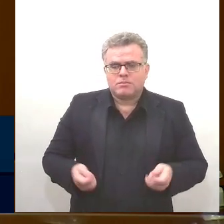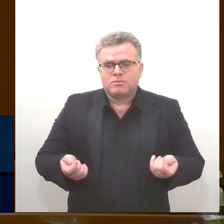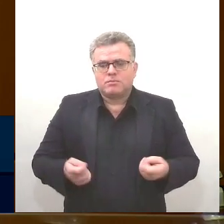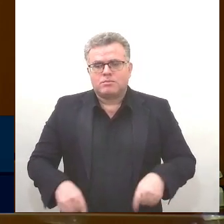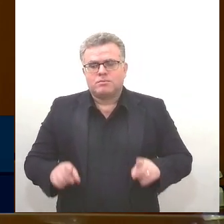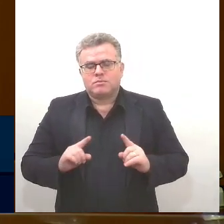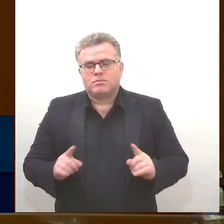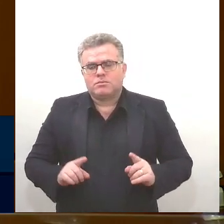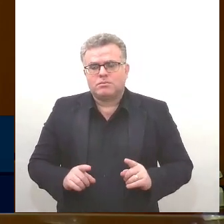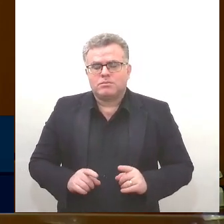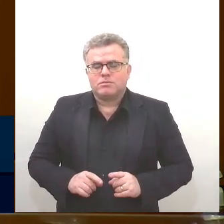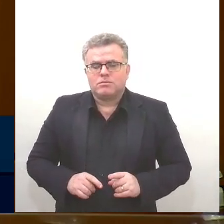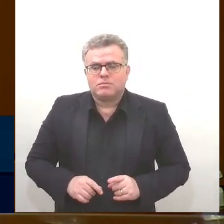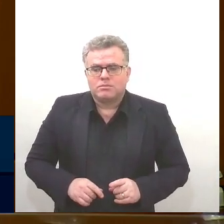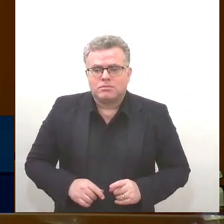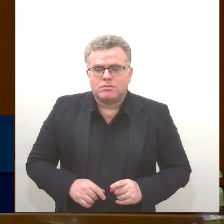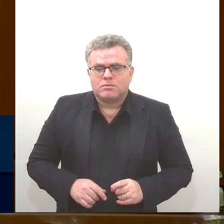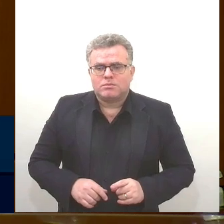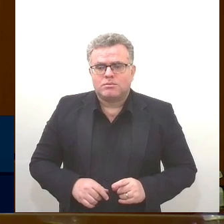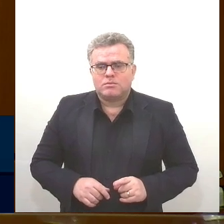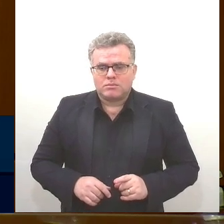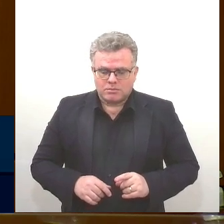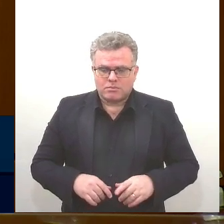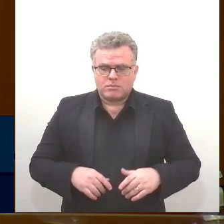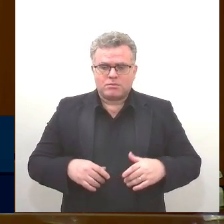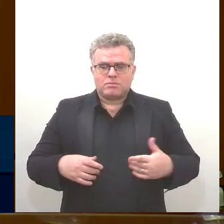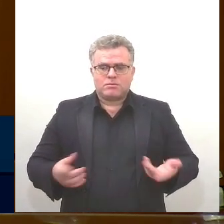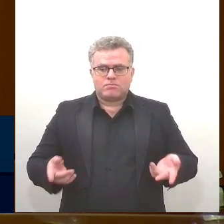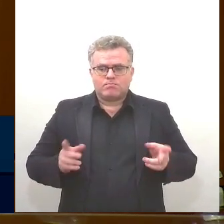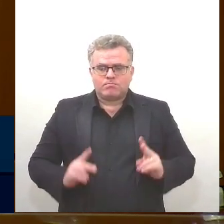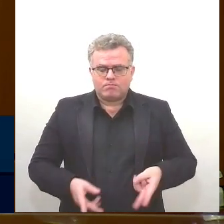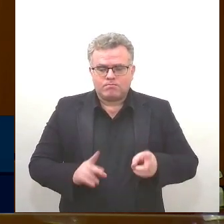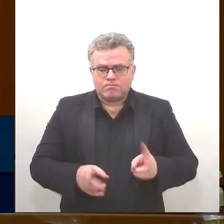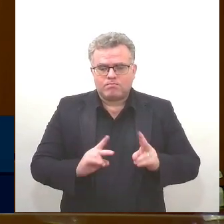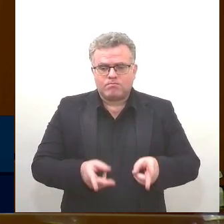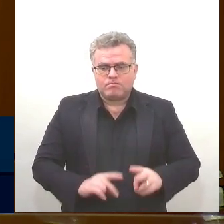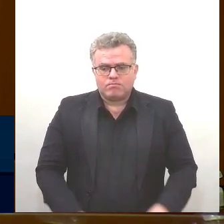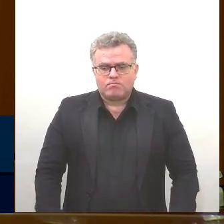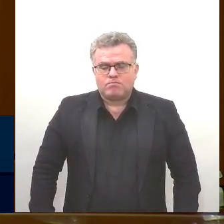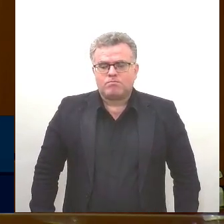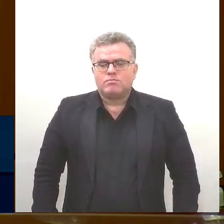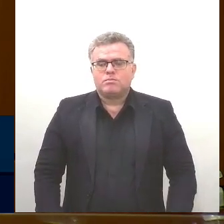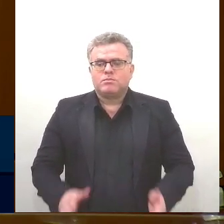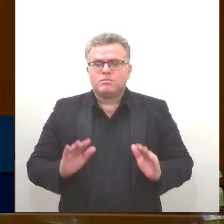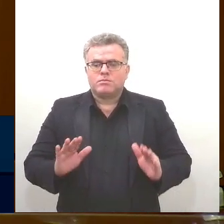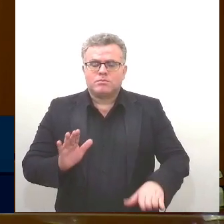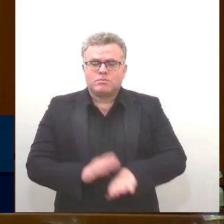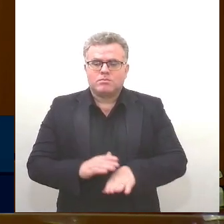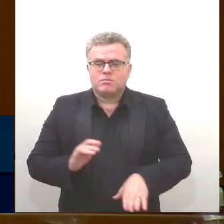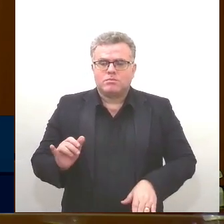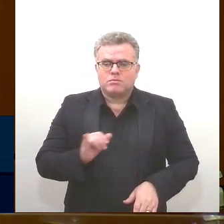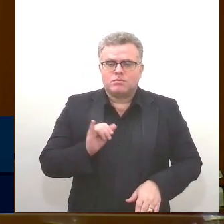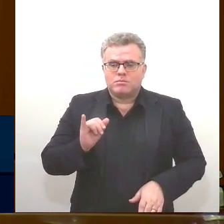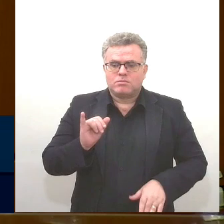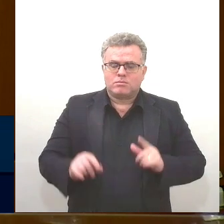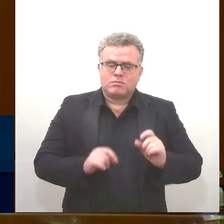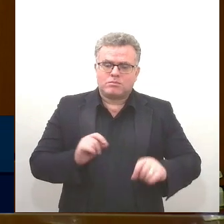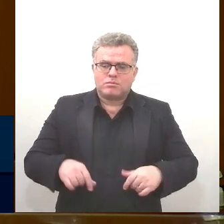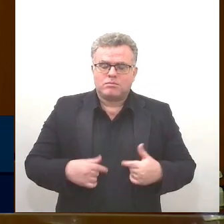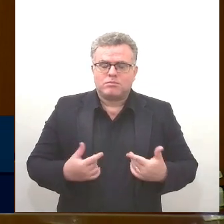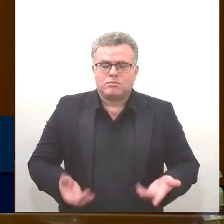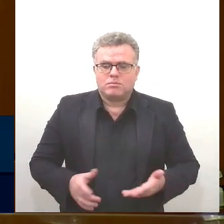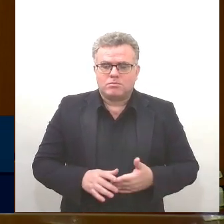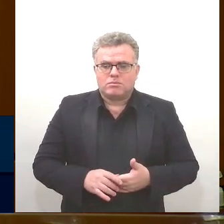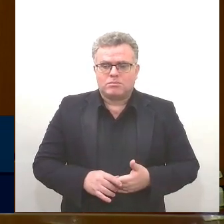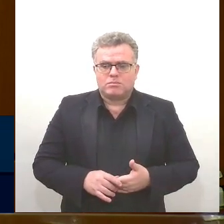tenha pelas próprias mãos o seu sustento Mas acima de tudo tenha o respeito de cidadã